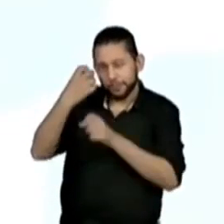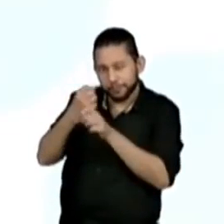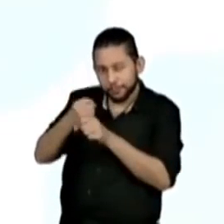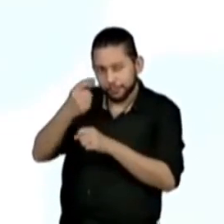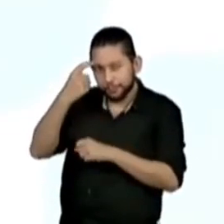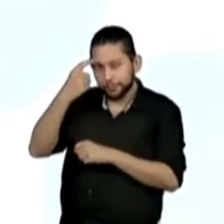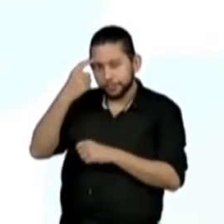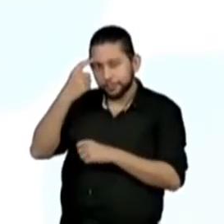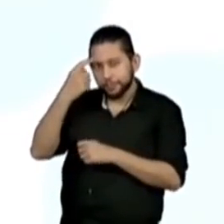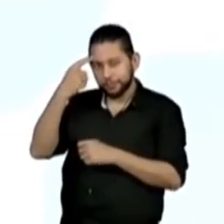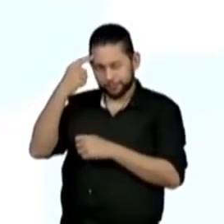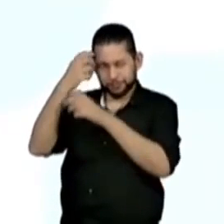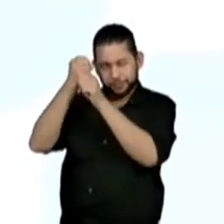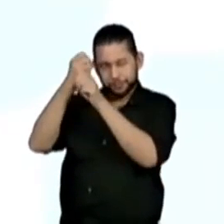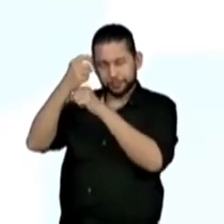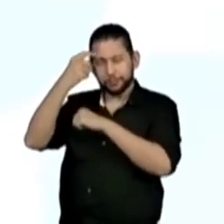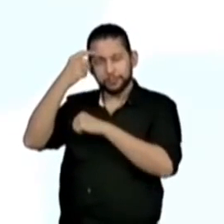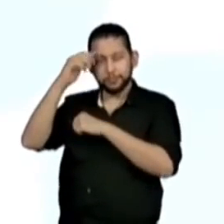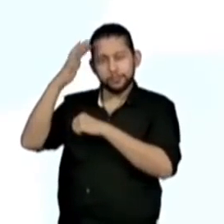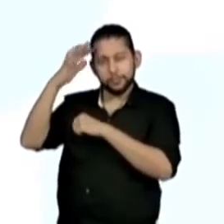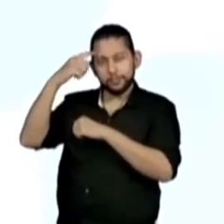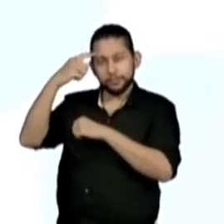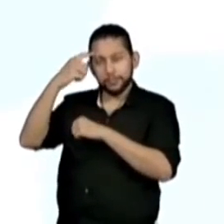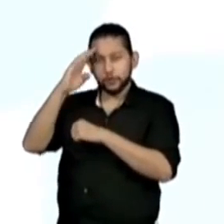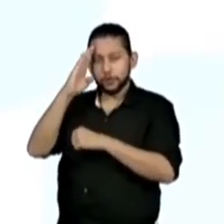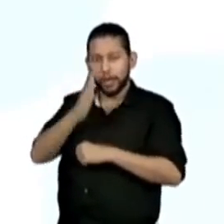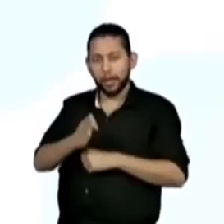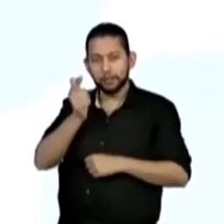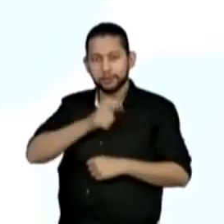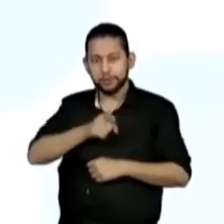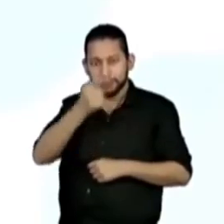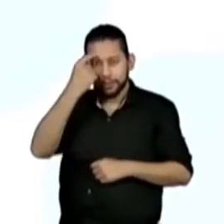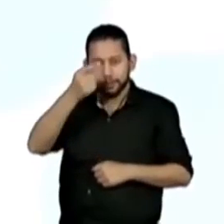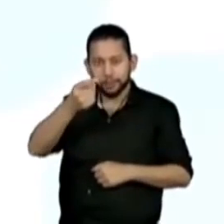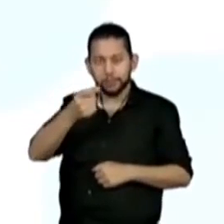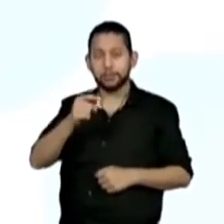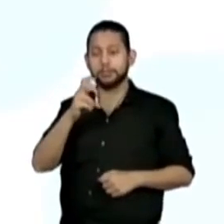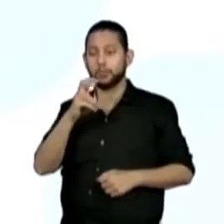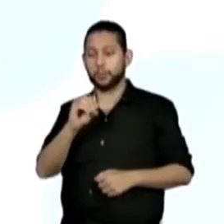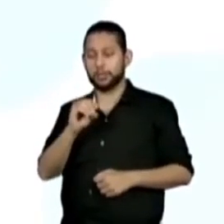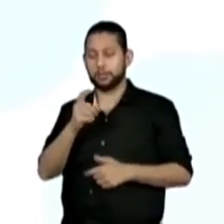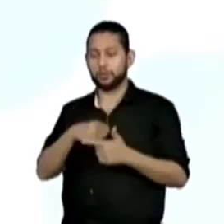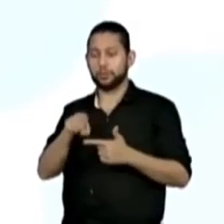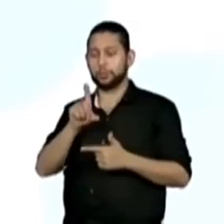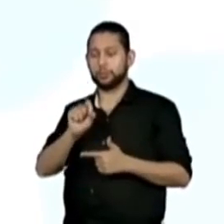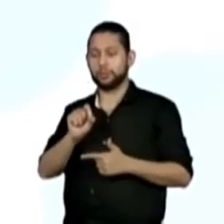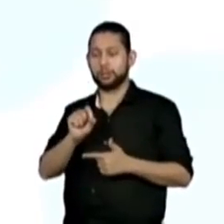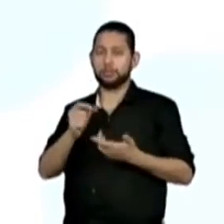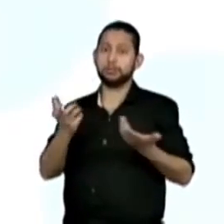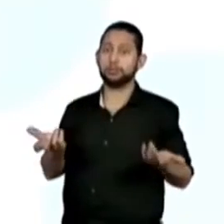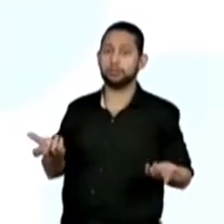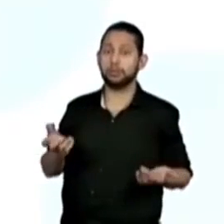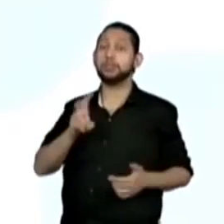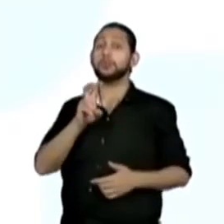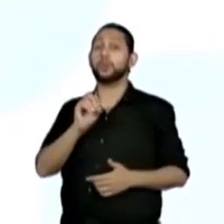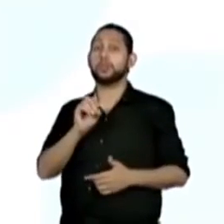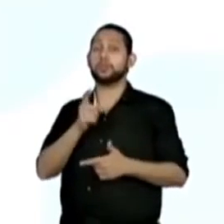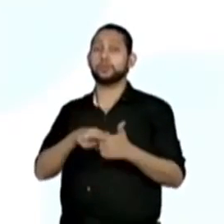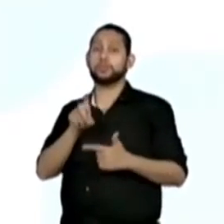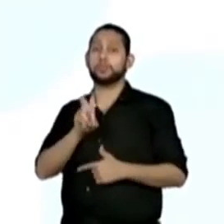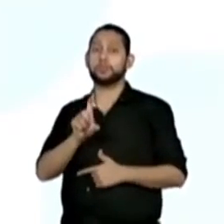50 di 10 Qual será o valor então de 50 di